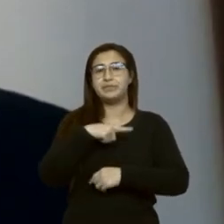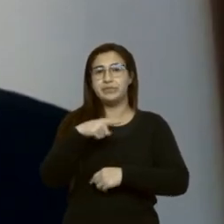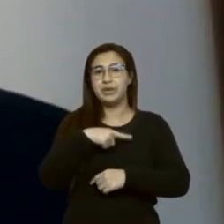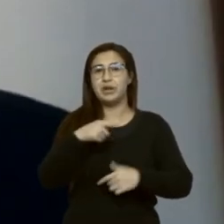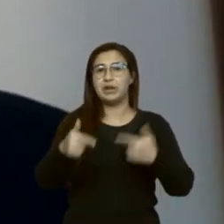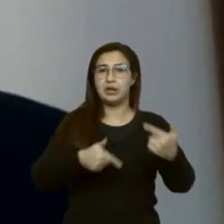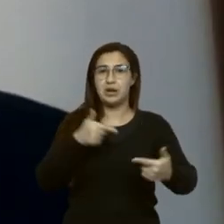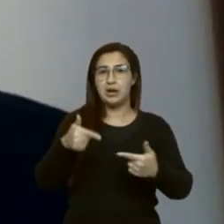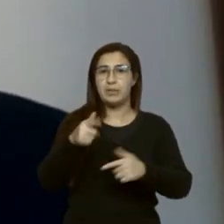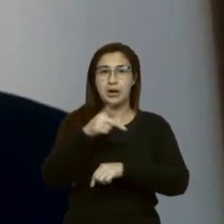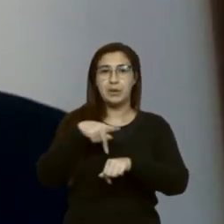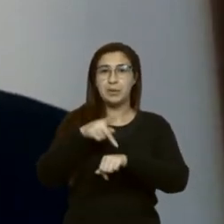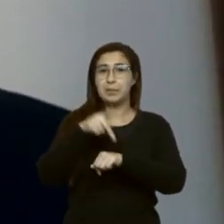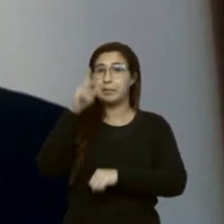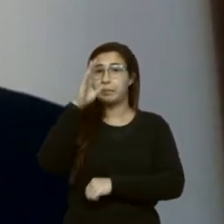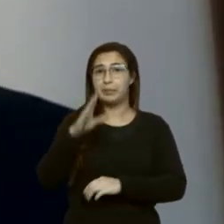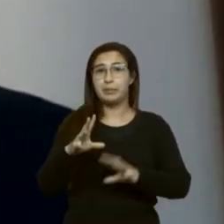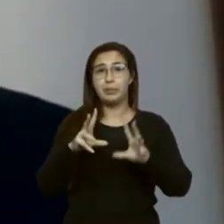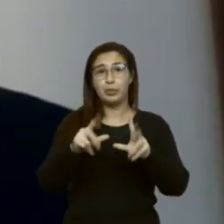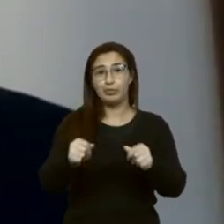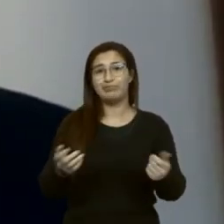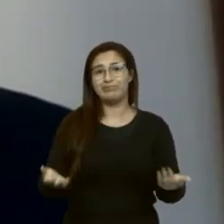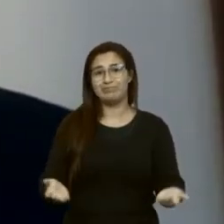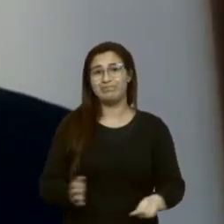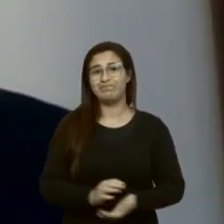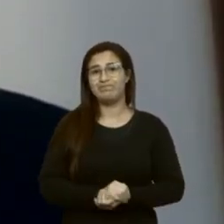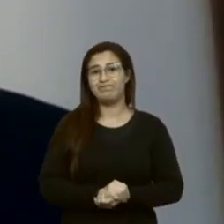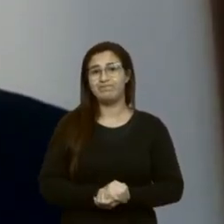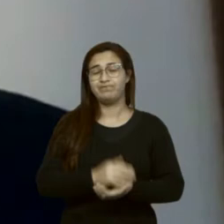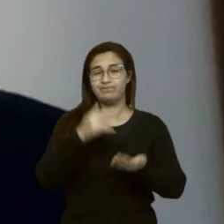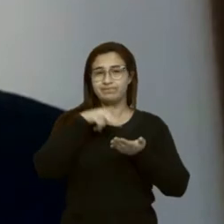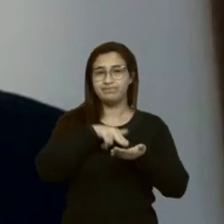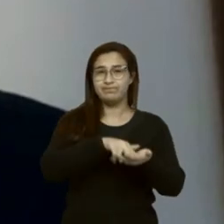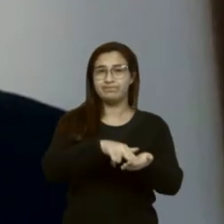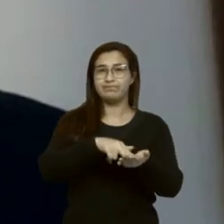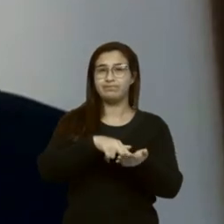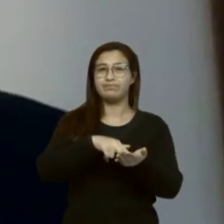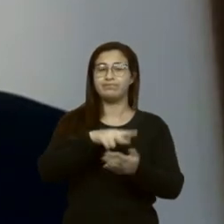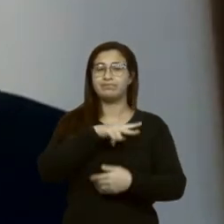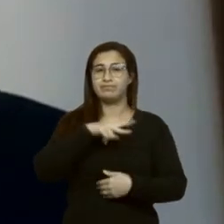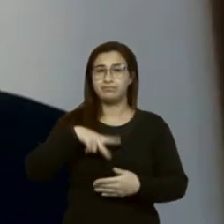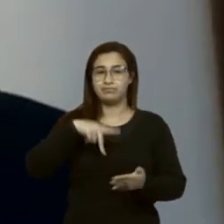o país. Uma carta pública assinada